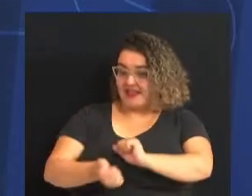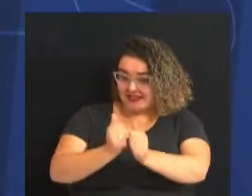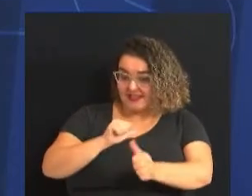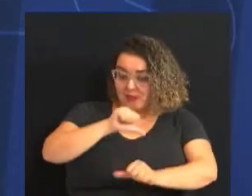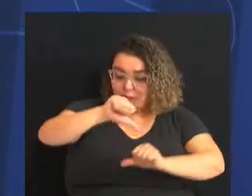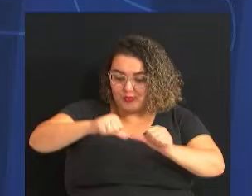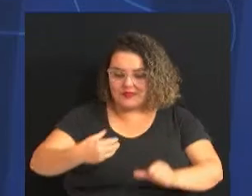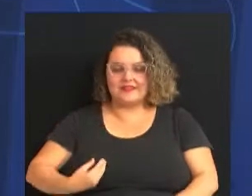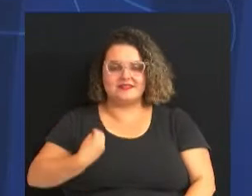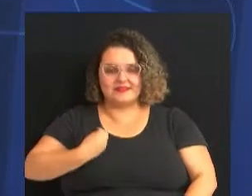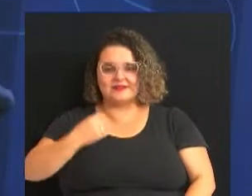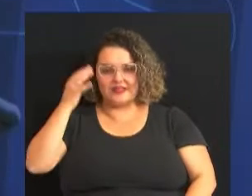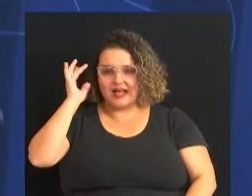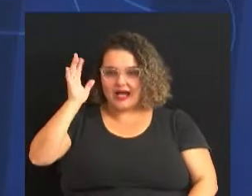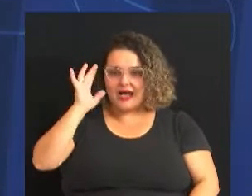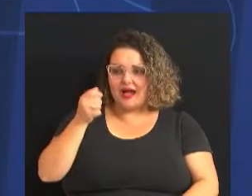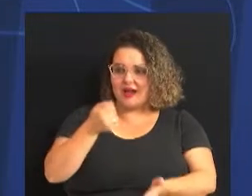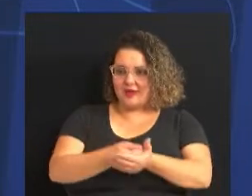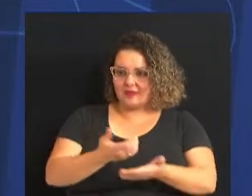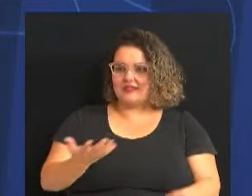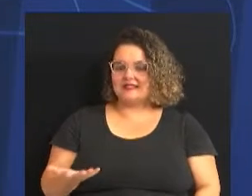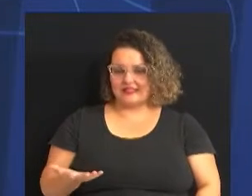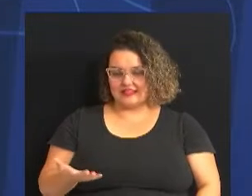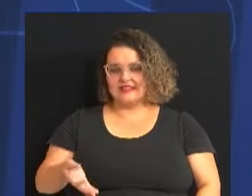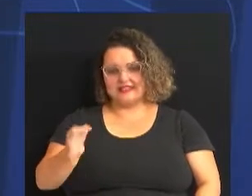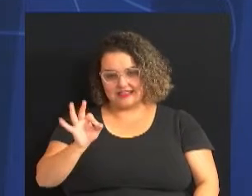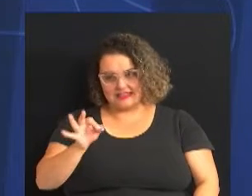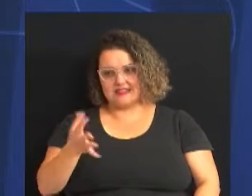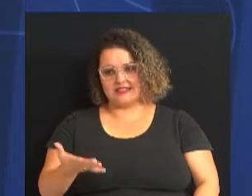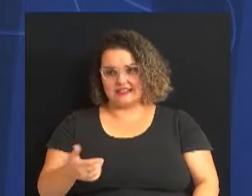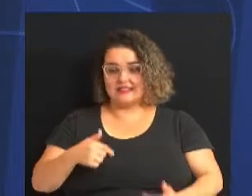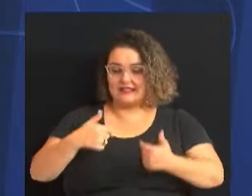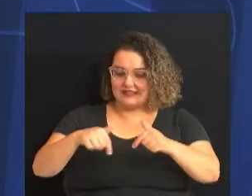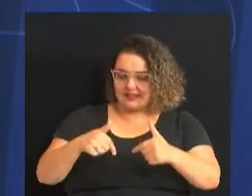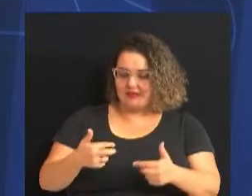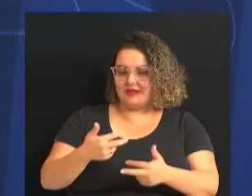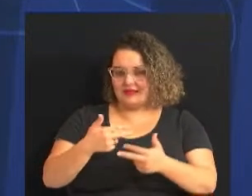a realização de um sonho. Tenho certeza que trabalhando nisso,